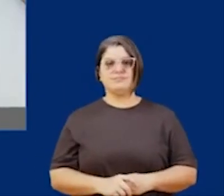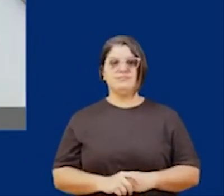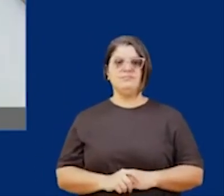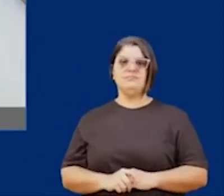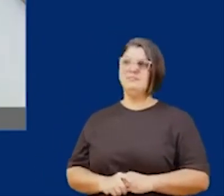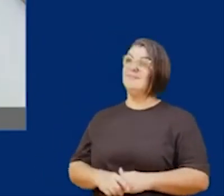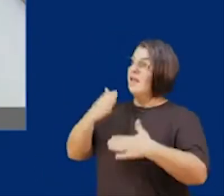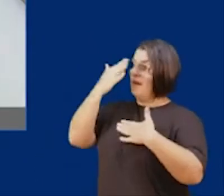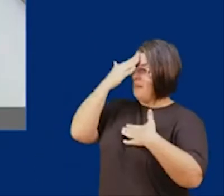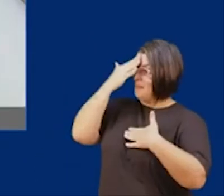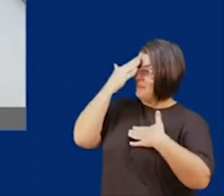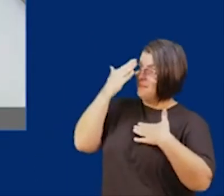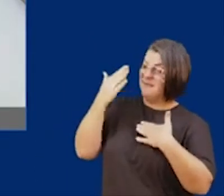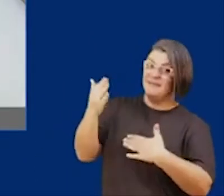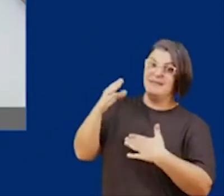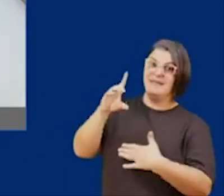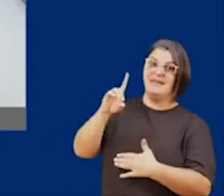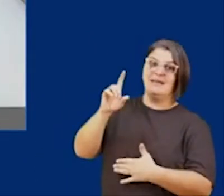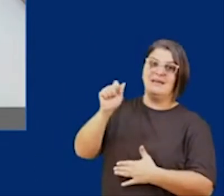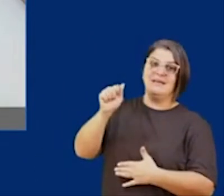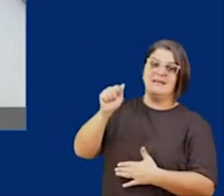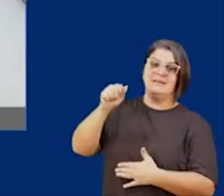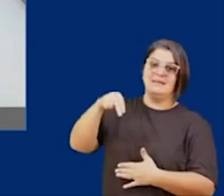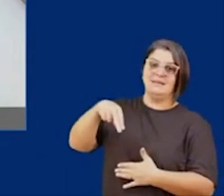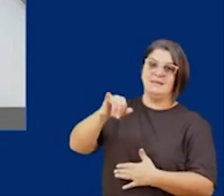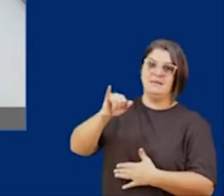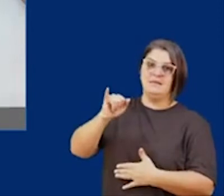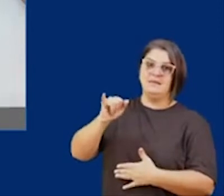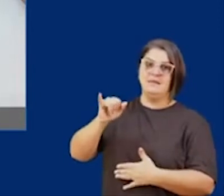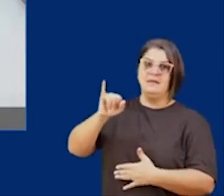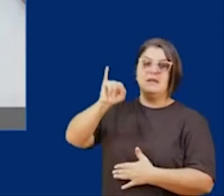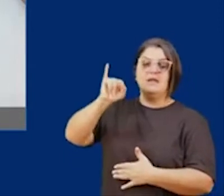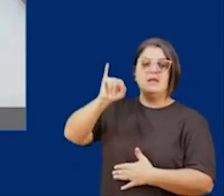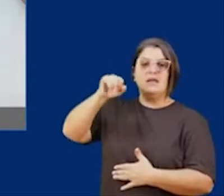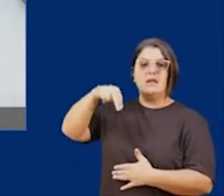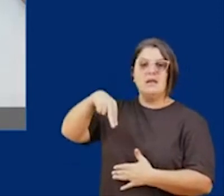Obrigada, Dani. A Inês queria completar, né, Inês? Queria contribuir, na verdade.